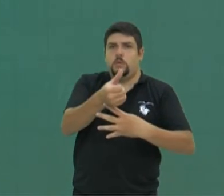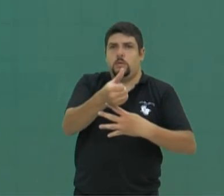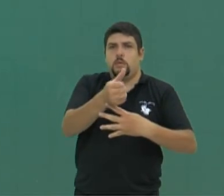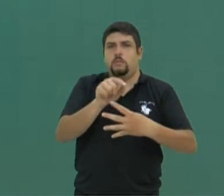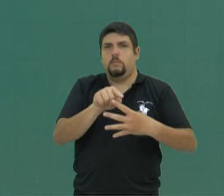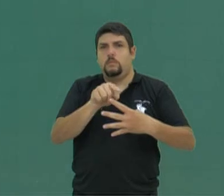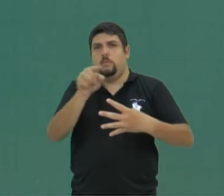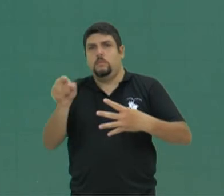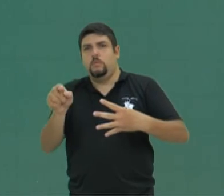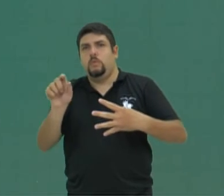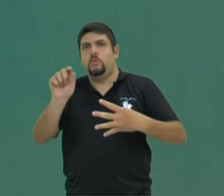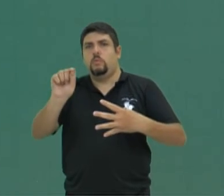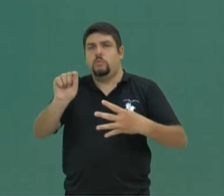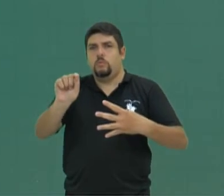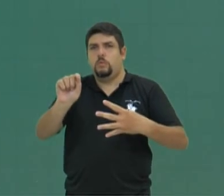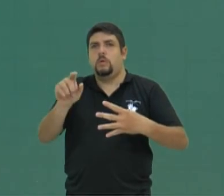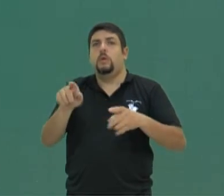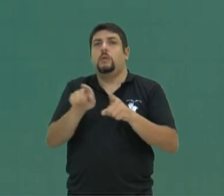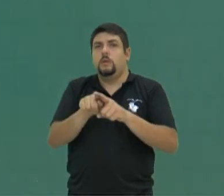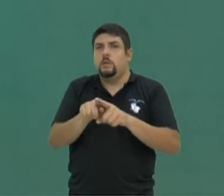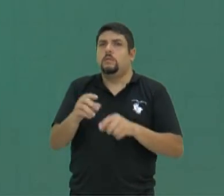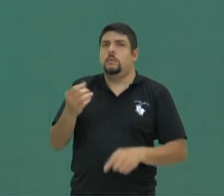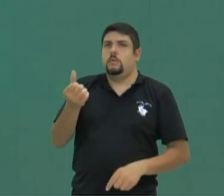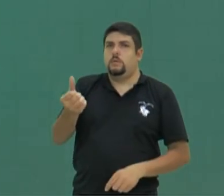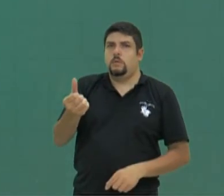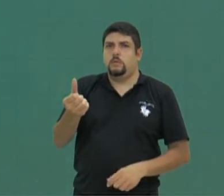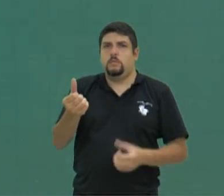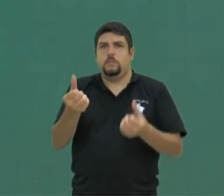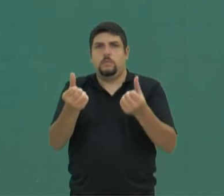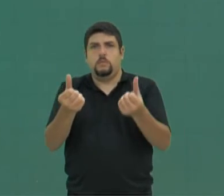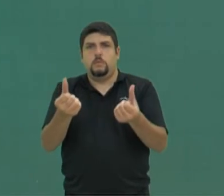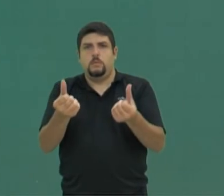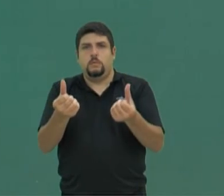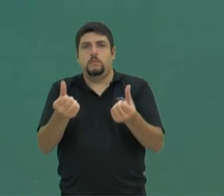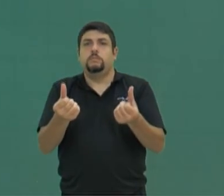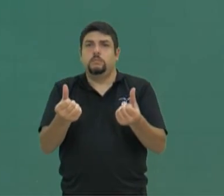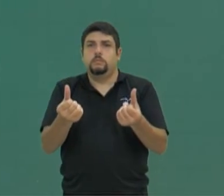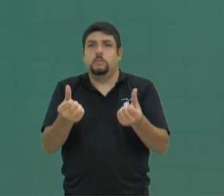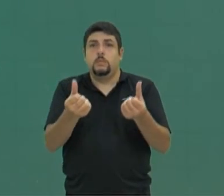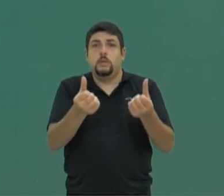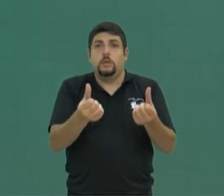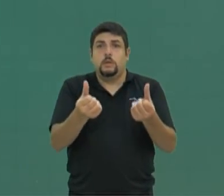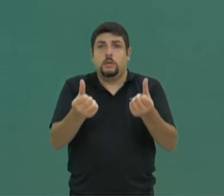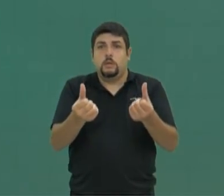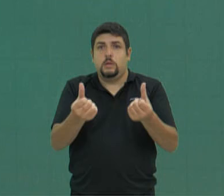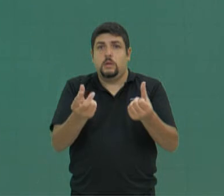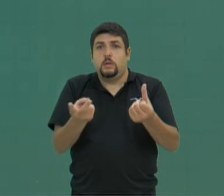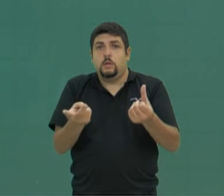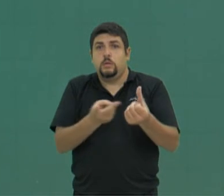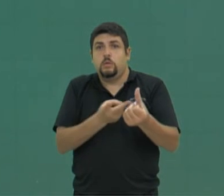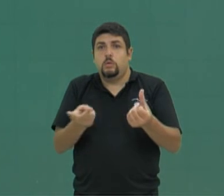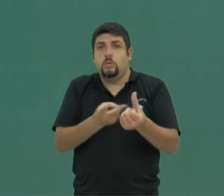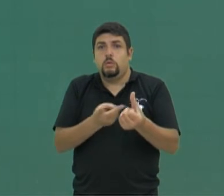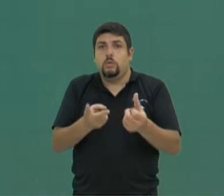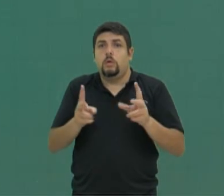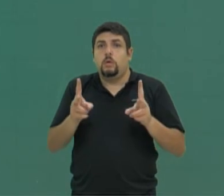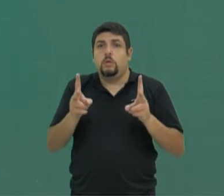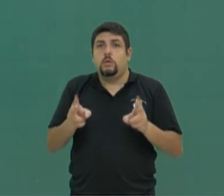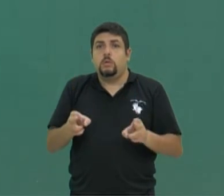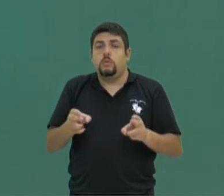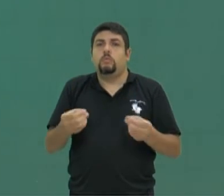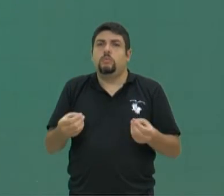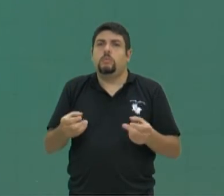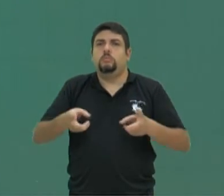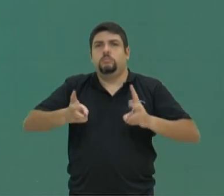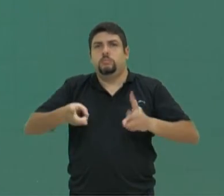o próximo? O próximo também é 6. A média de 6 e 6 vai ser o quê? Vai ser o próprio 6. Então,